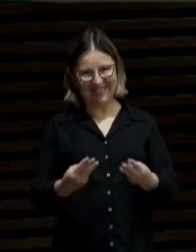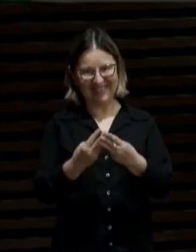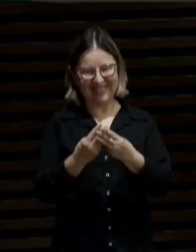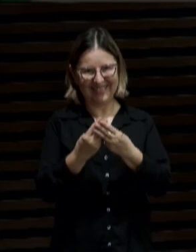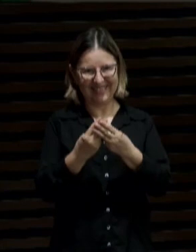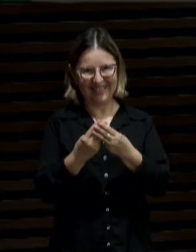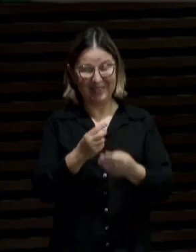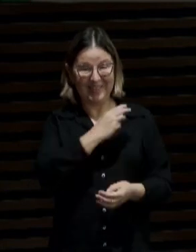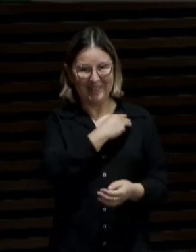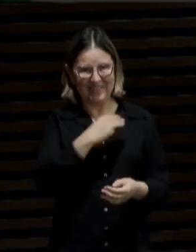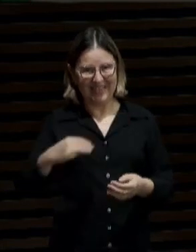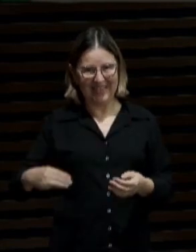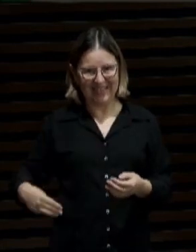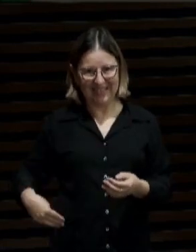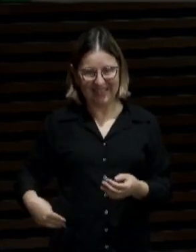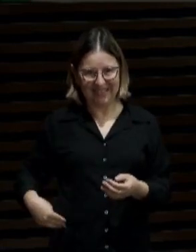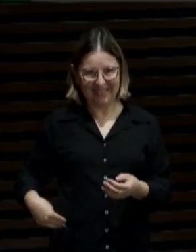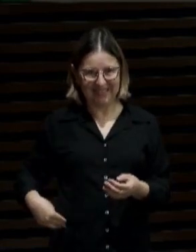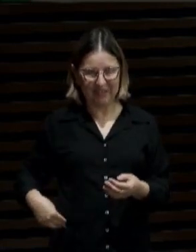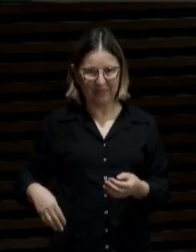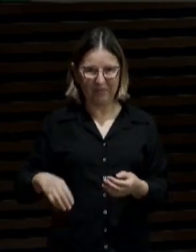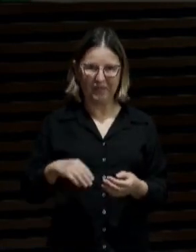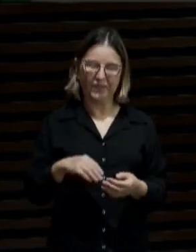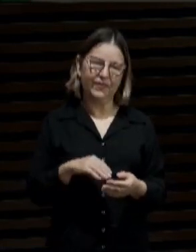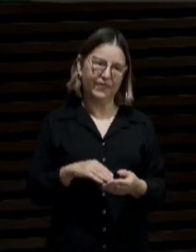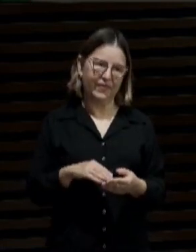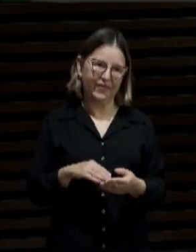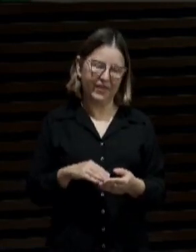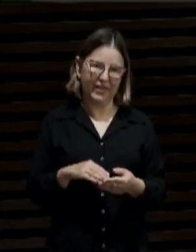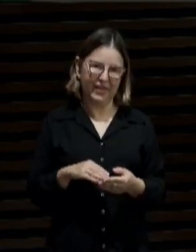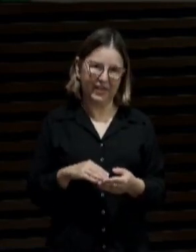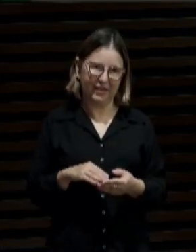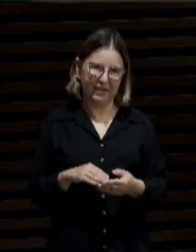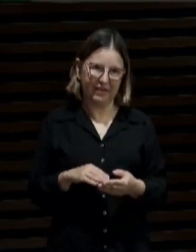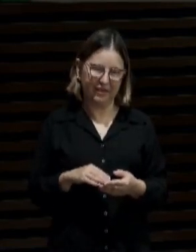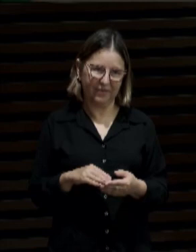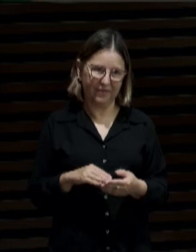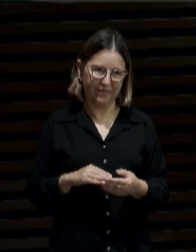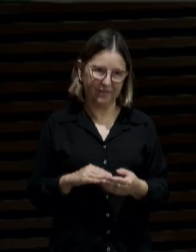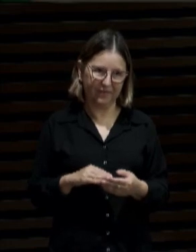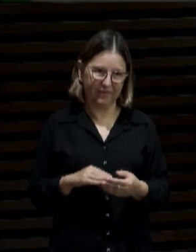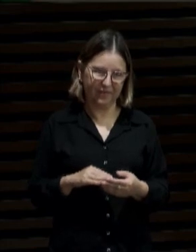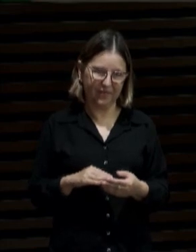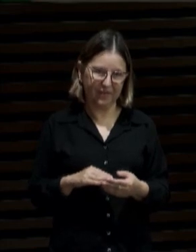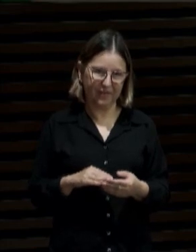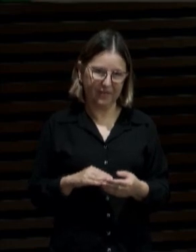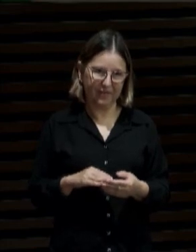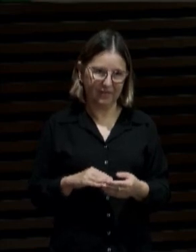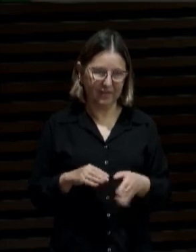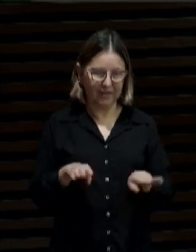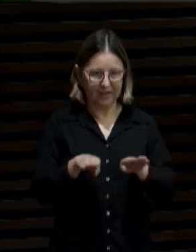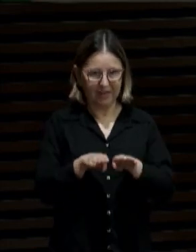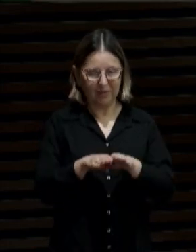Messias, também cria na imputação da justiça sem obras. Davi também se apega à graça como uma